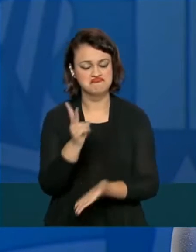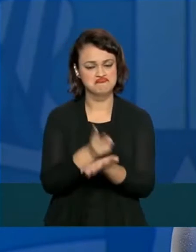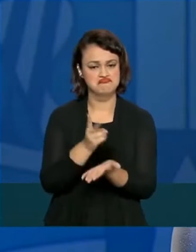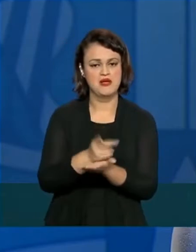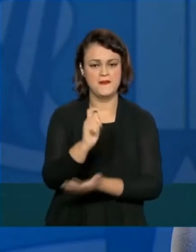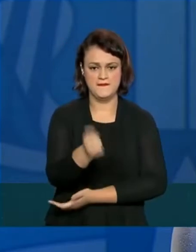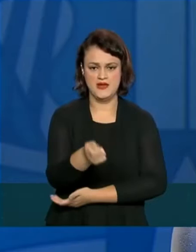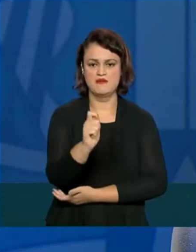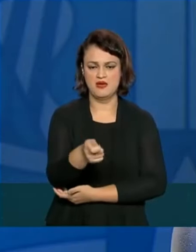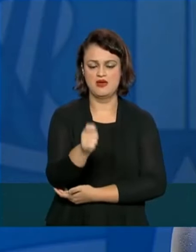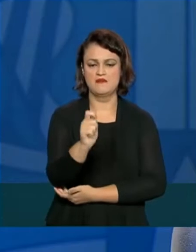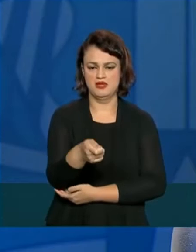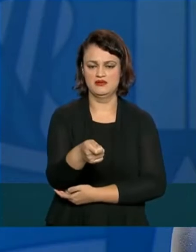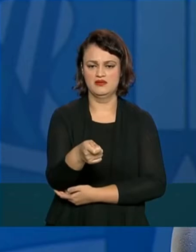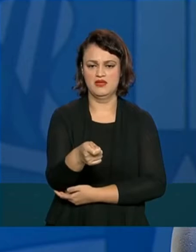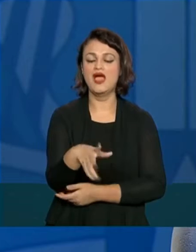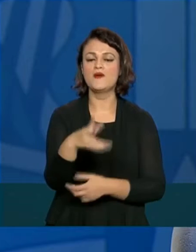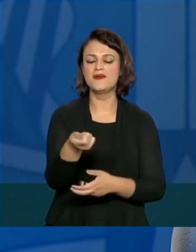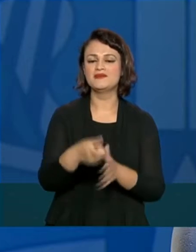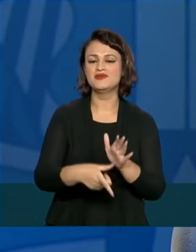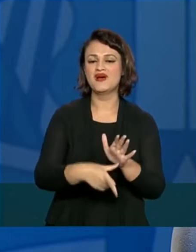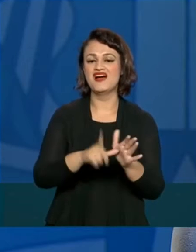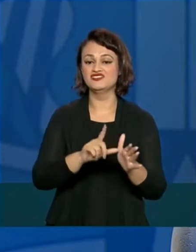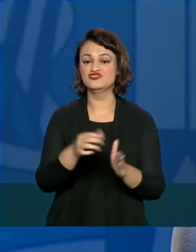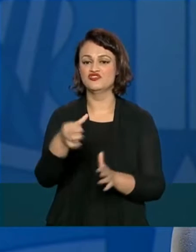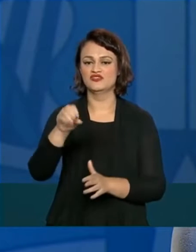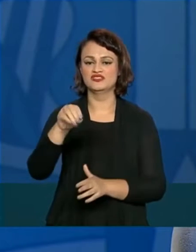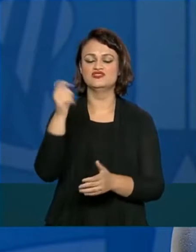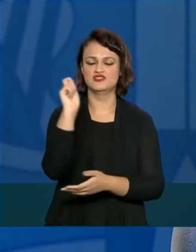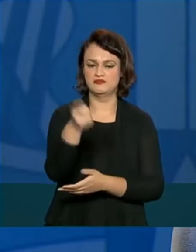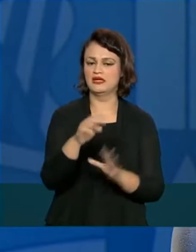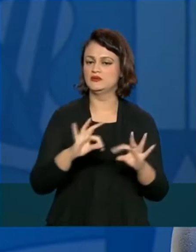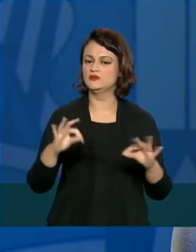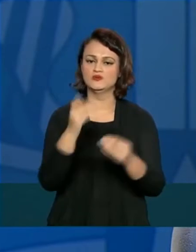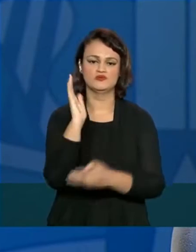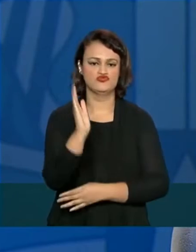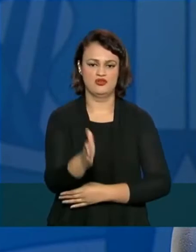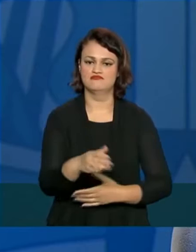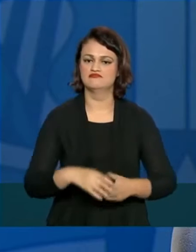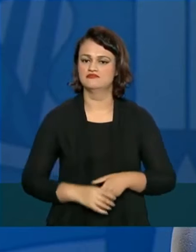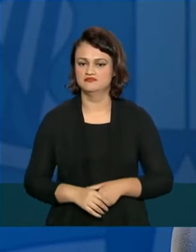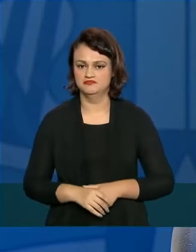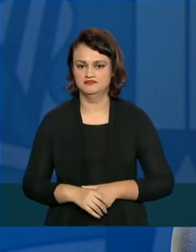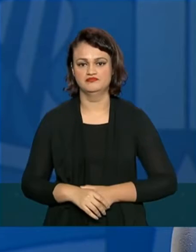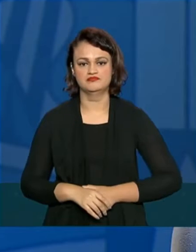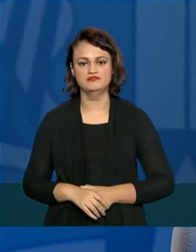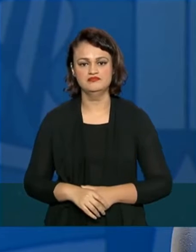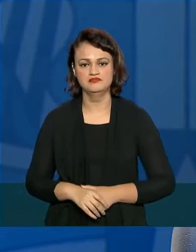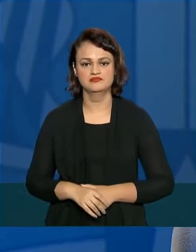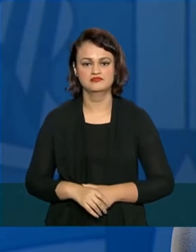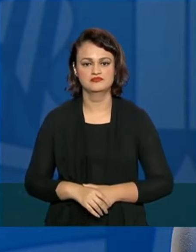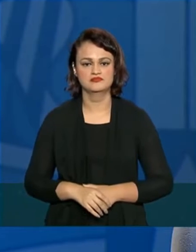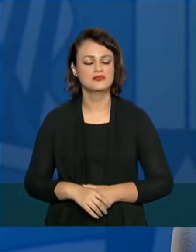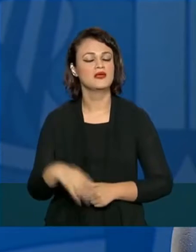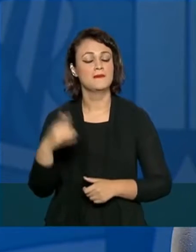antecipado, um pagamento antecipado de 90 dias de uso desses leitos.